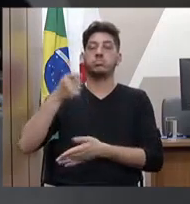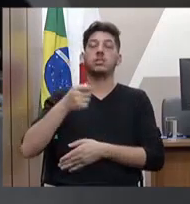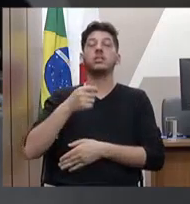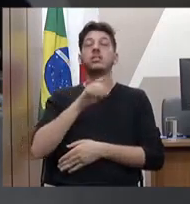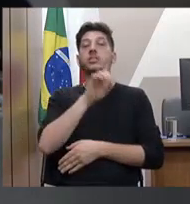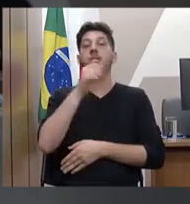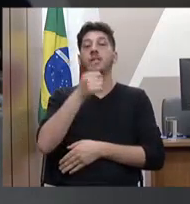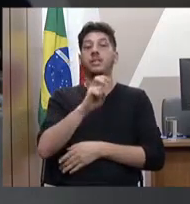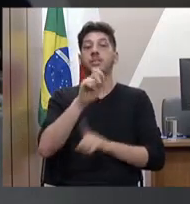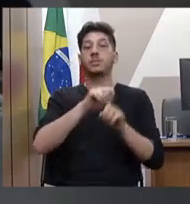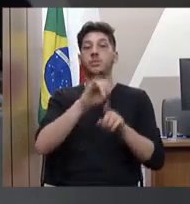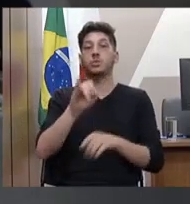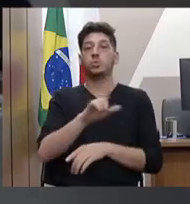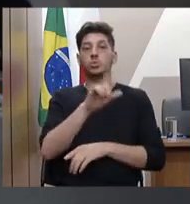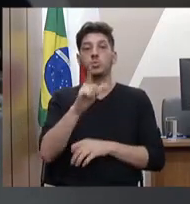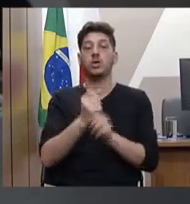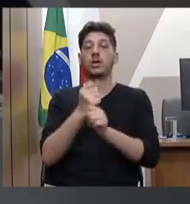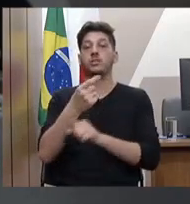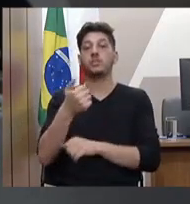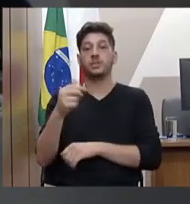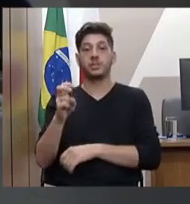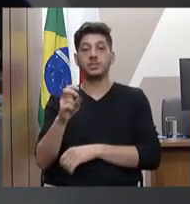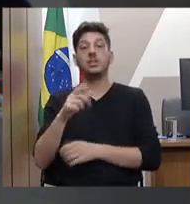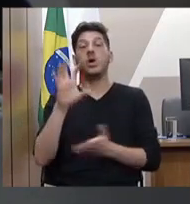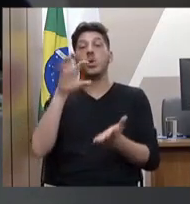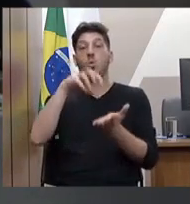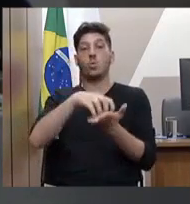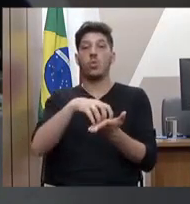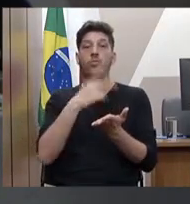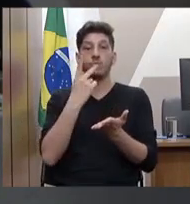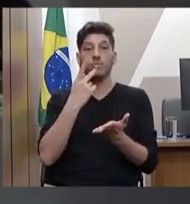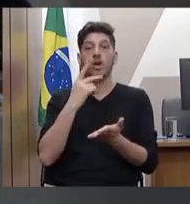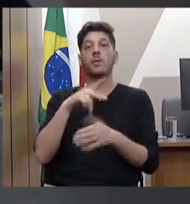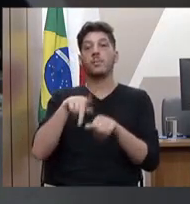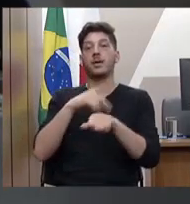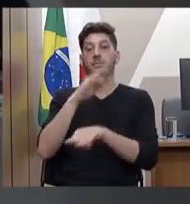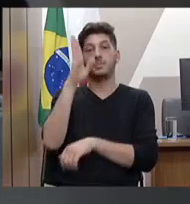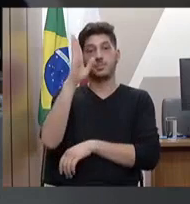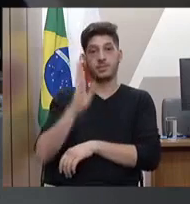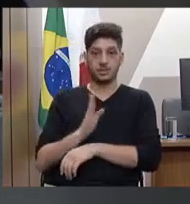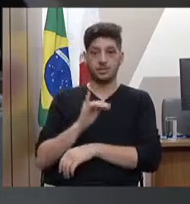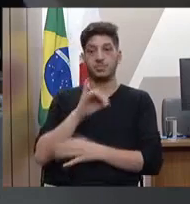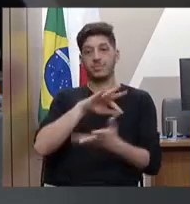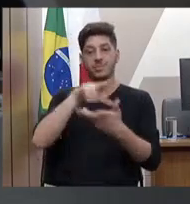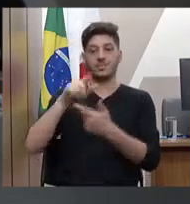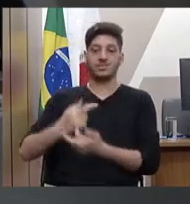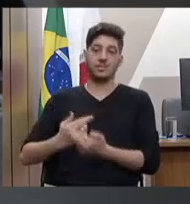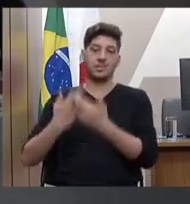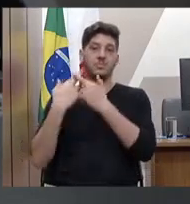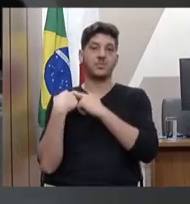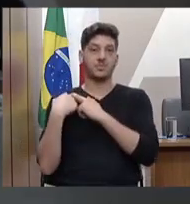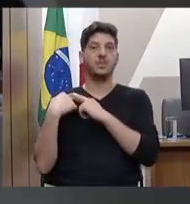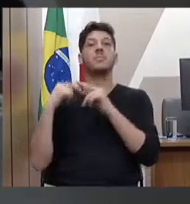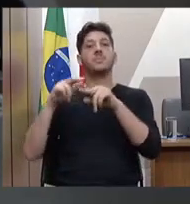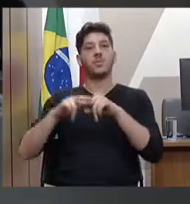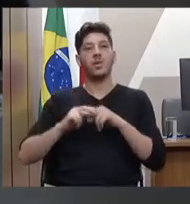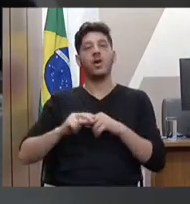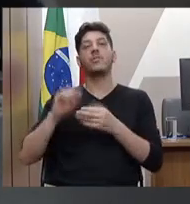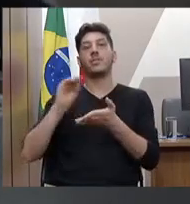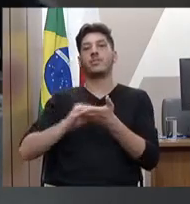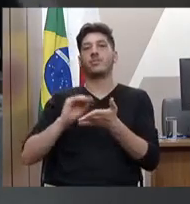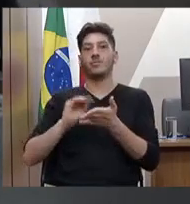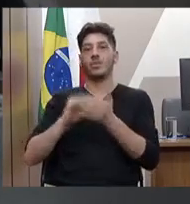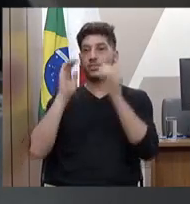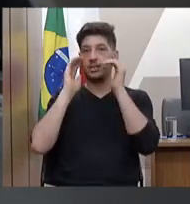né A Corte interamericana de direitos humanos considerou o estado brasileiro internacionalmente responsável pelas violações de